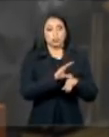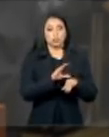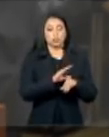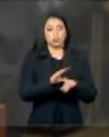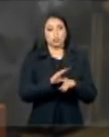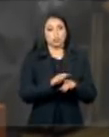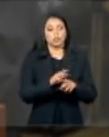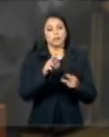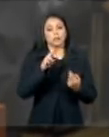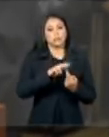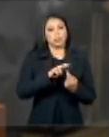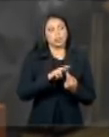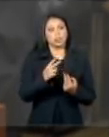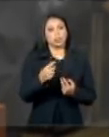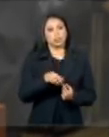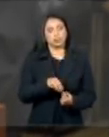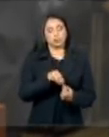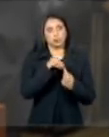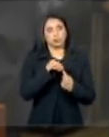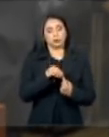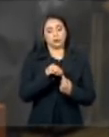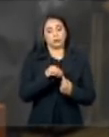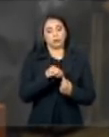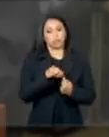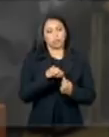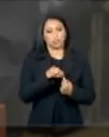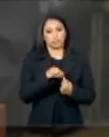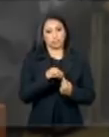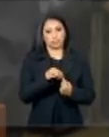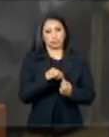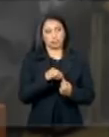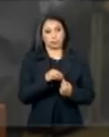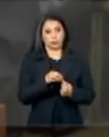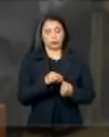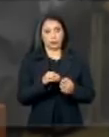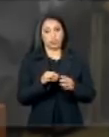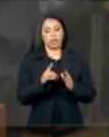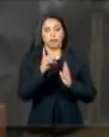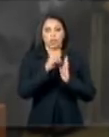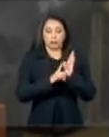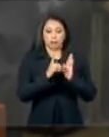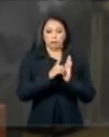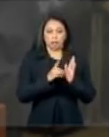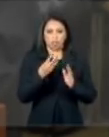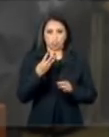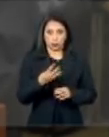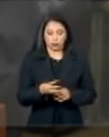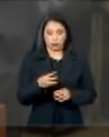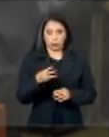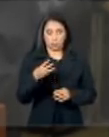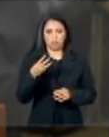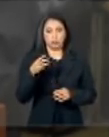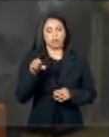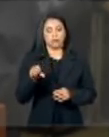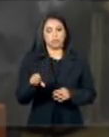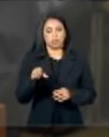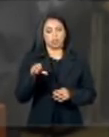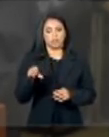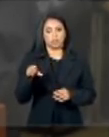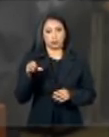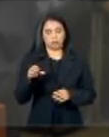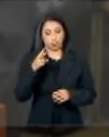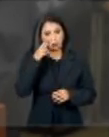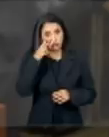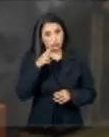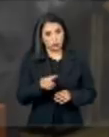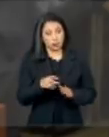validade da portaria do ministro de estado que à luz do decreto 3 mil 3599 cuja condicionalidades e declara termite